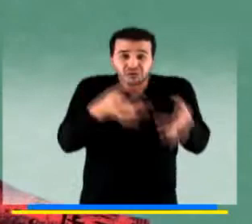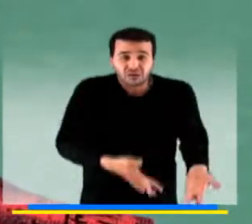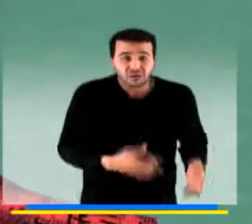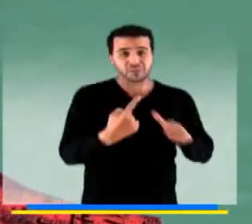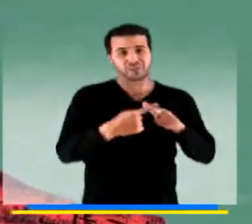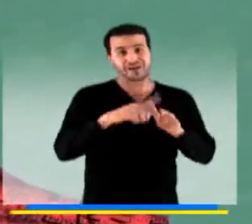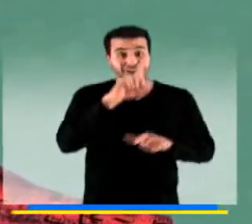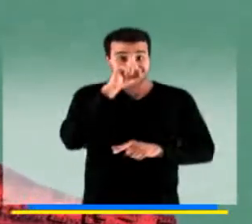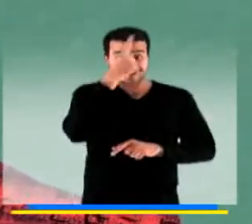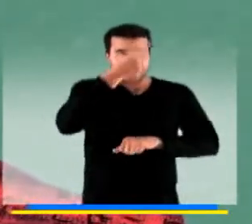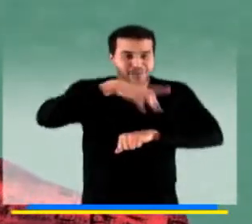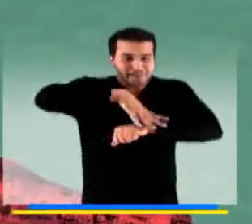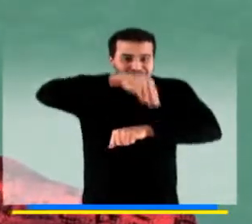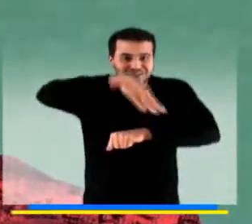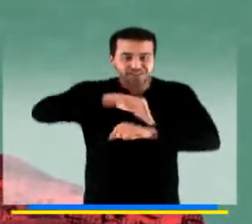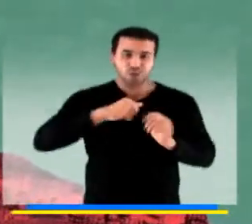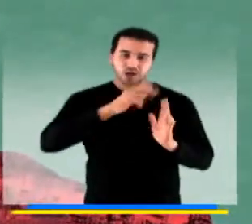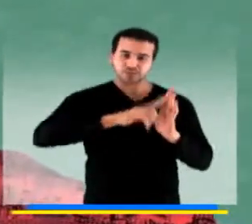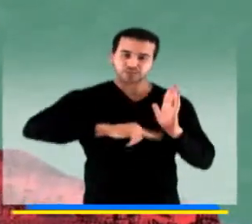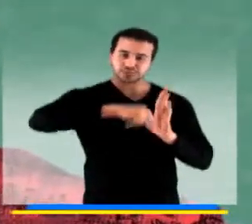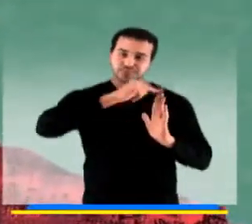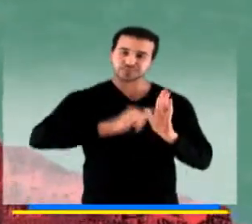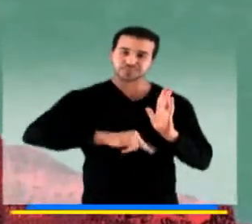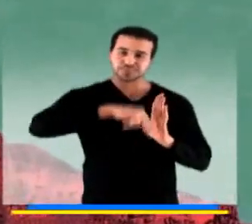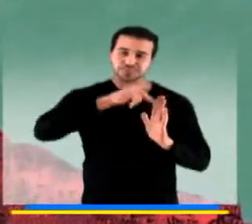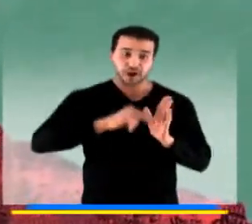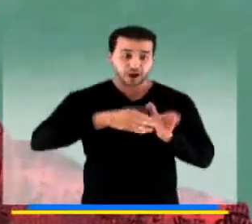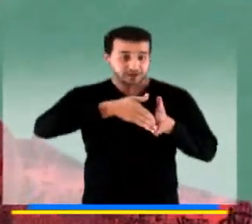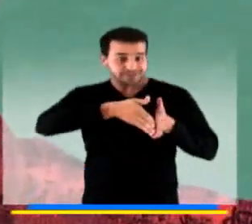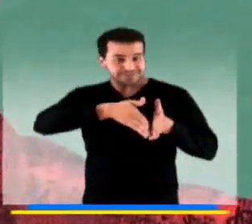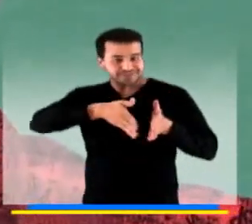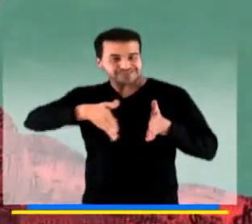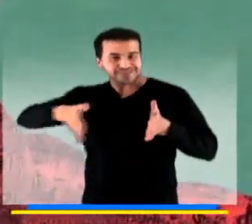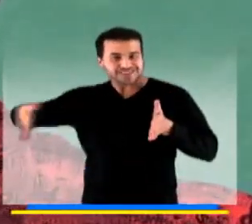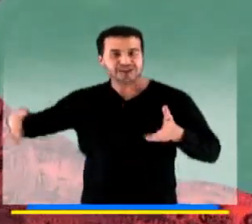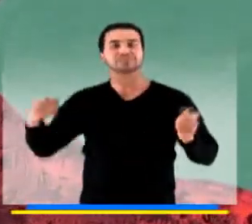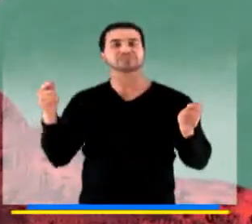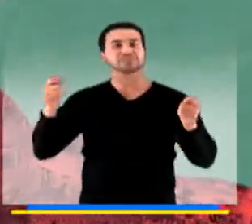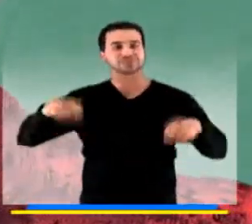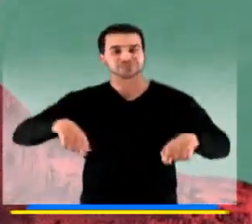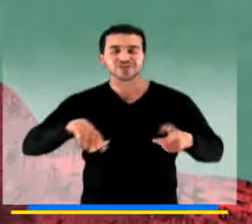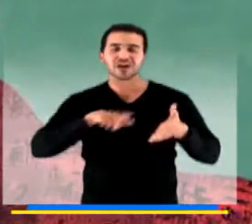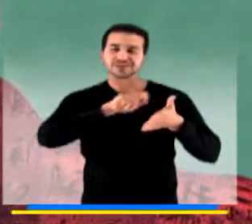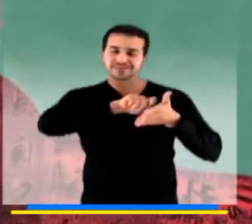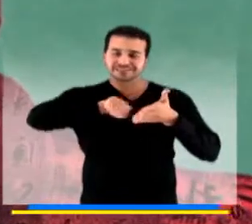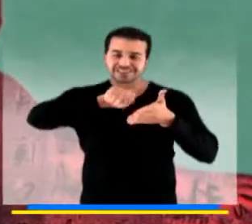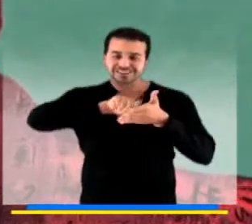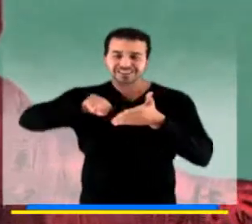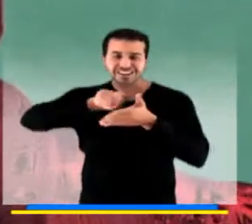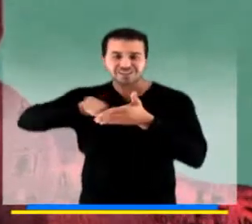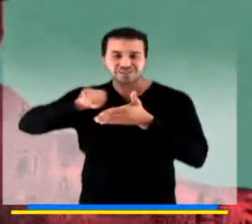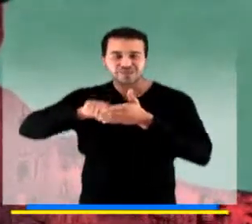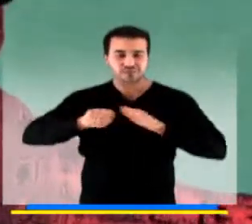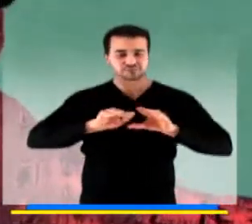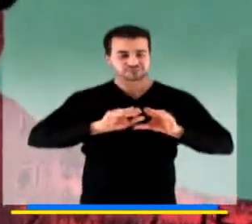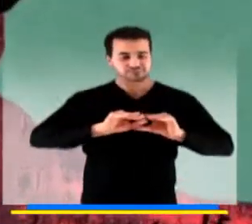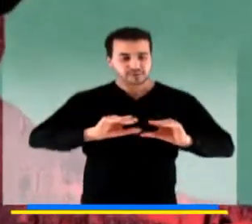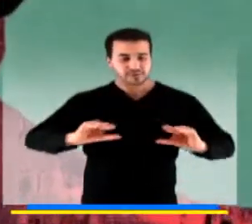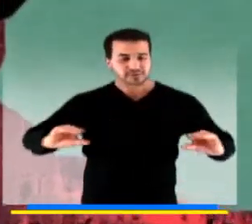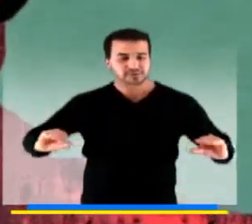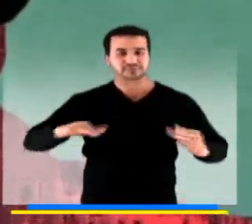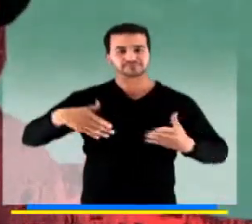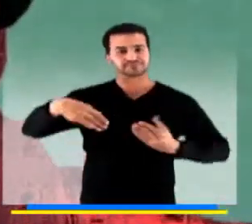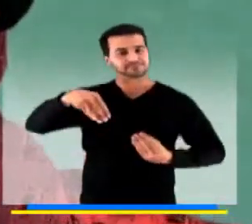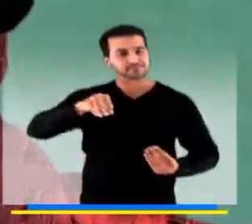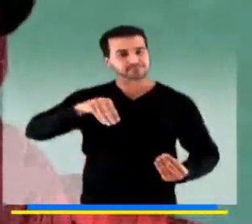abandonada quando se inventou o pincel de pelos. Daí por diante, foi possível escrever sobre superfícies